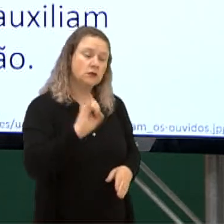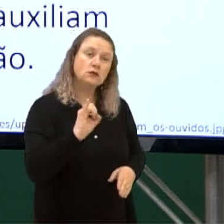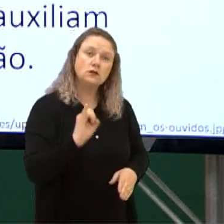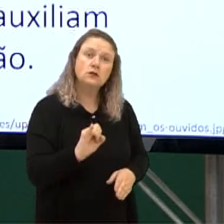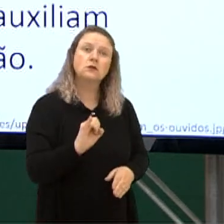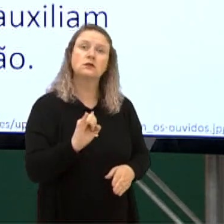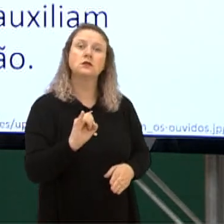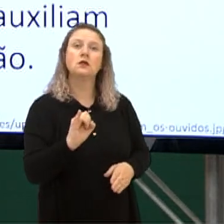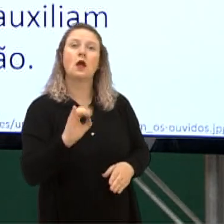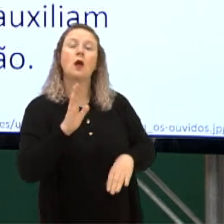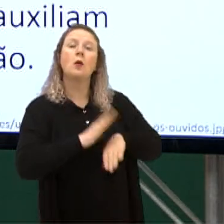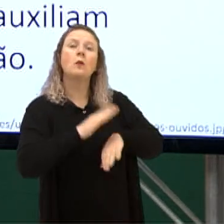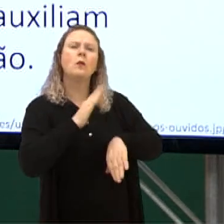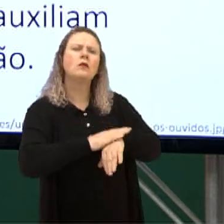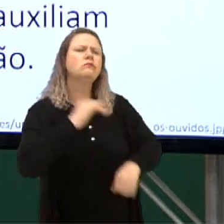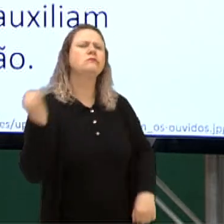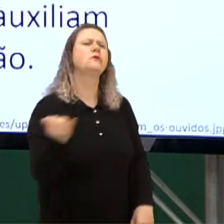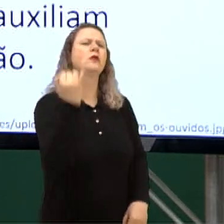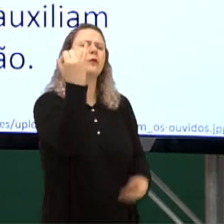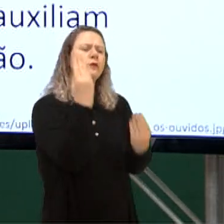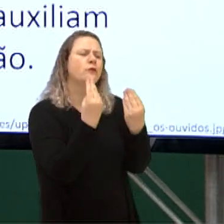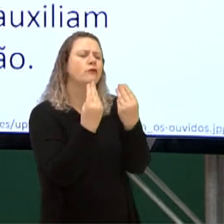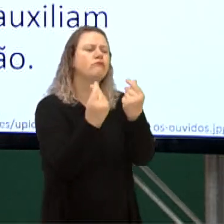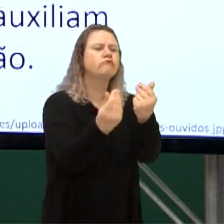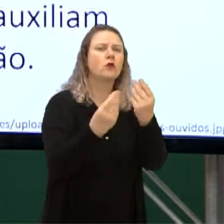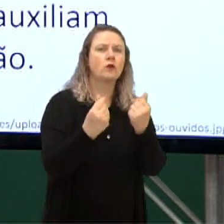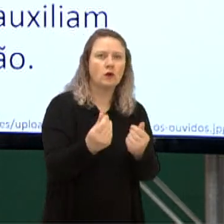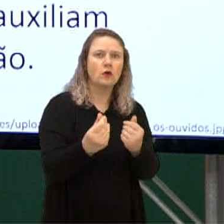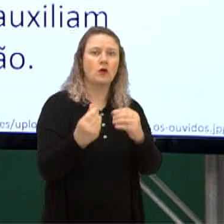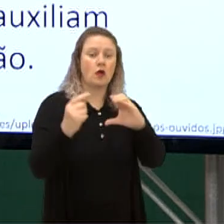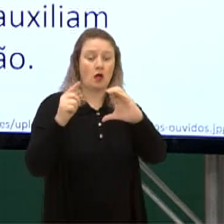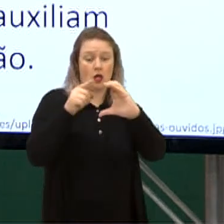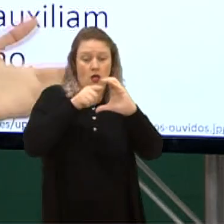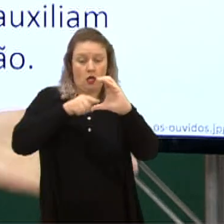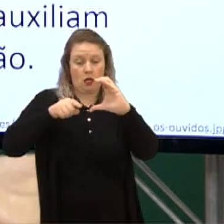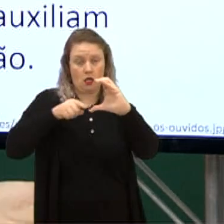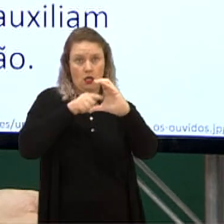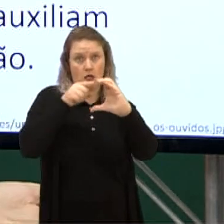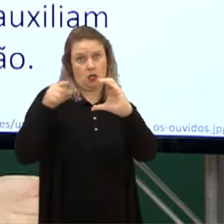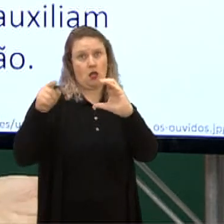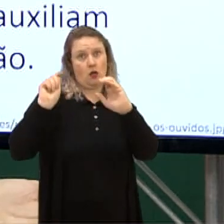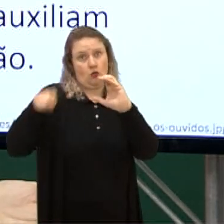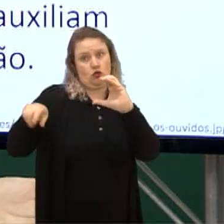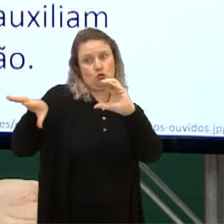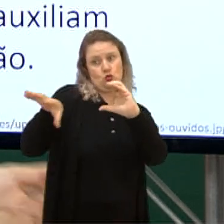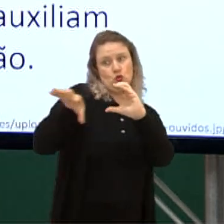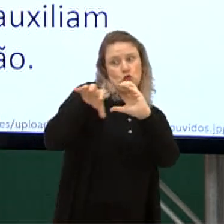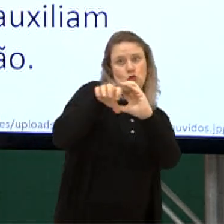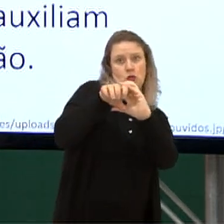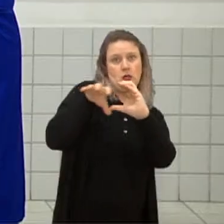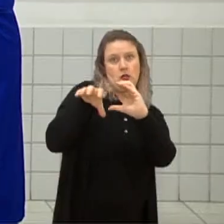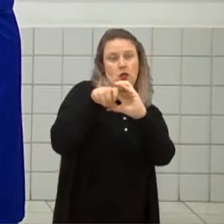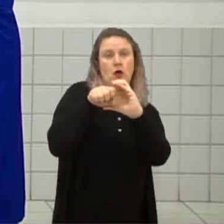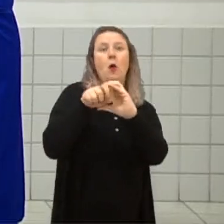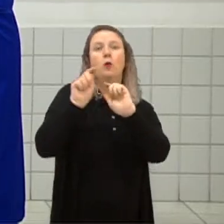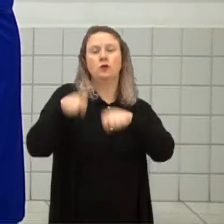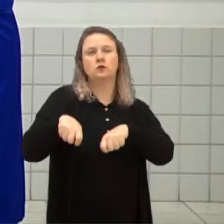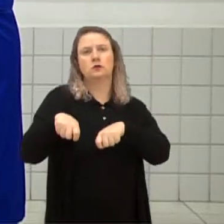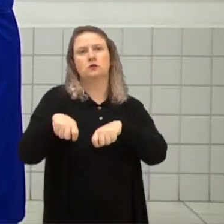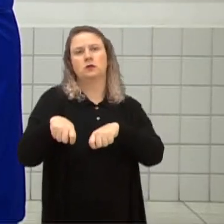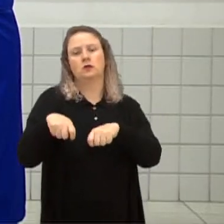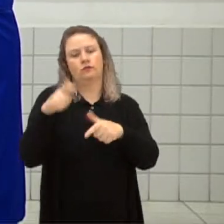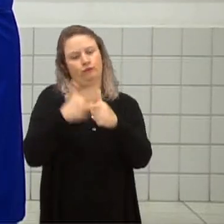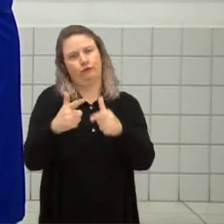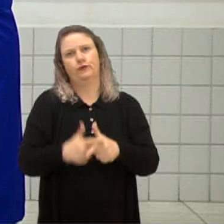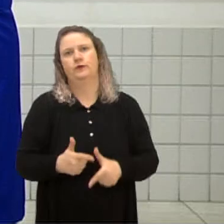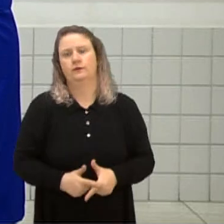estruturas mais importantes e sensíveis estivessem logo na entrada, facilmente seria prejudicada. Eu acho que isso tem a ver com uma pergunta